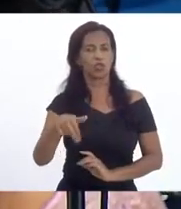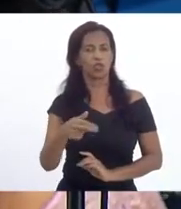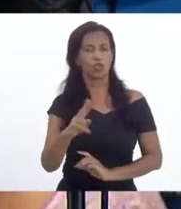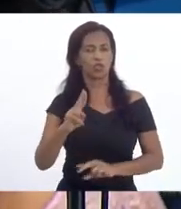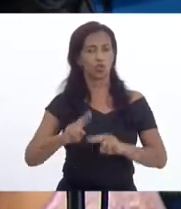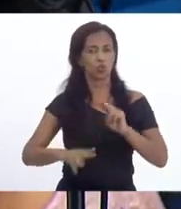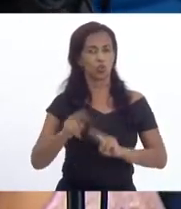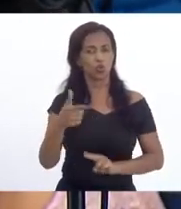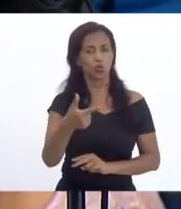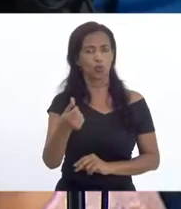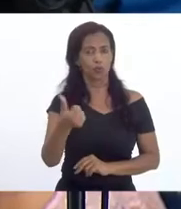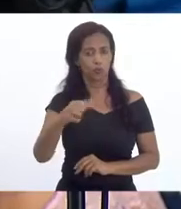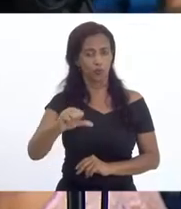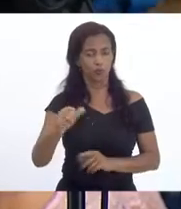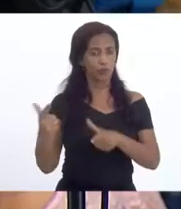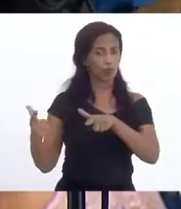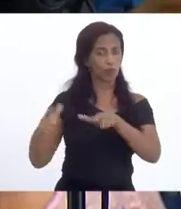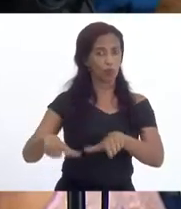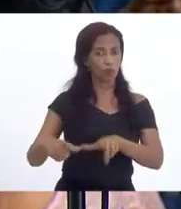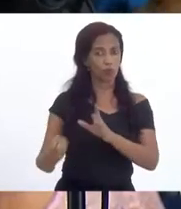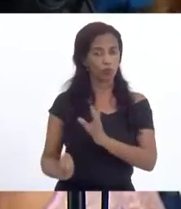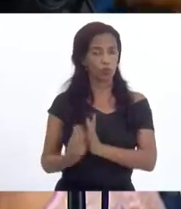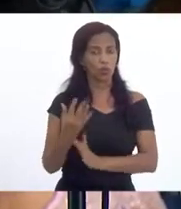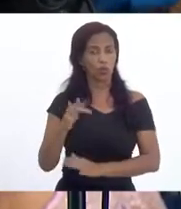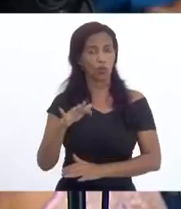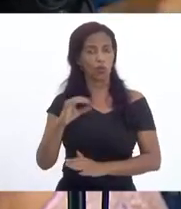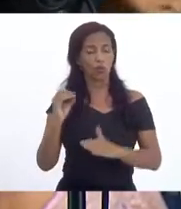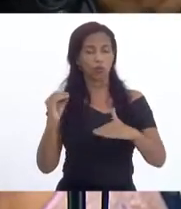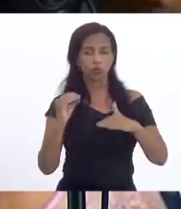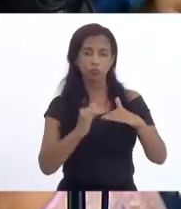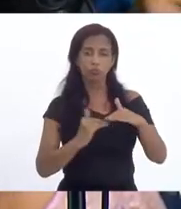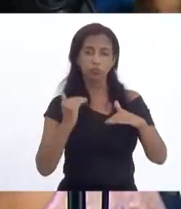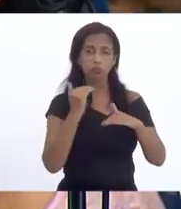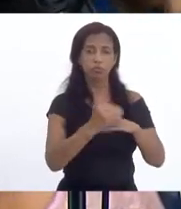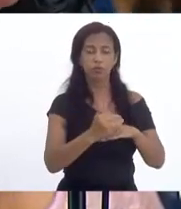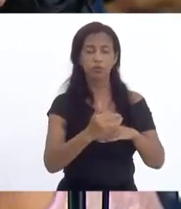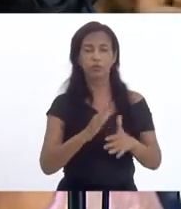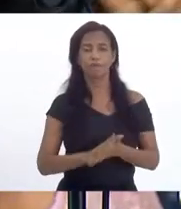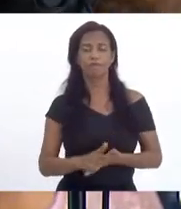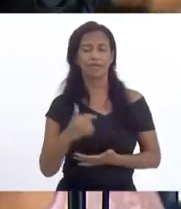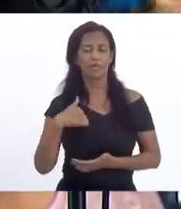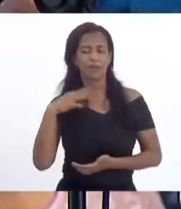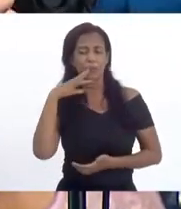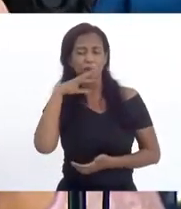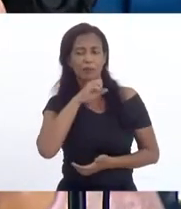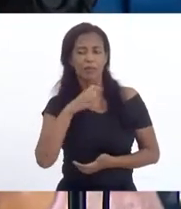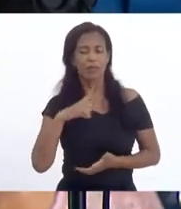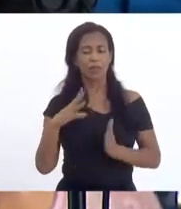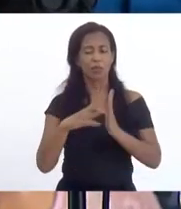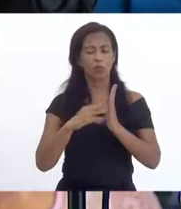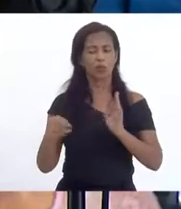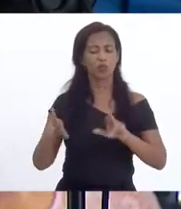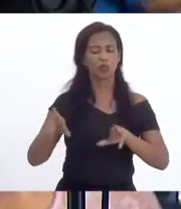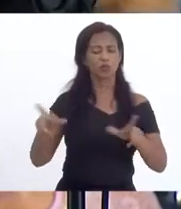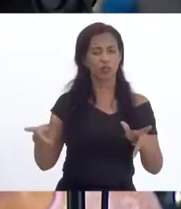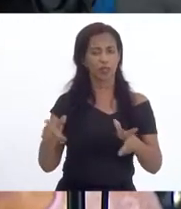de 2019, onde criou o Fundo Soberano, que, pelo que eu percebi, ele tem um modelo um pouco diferente